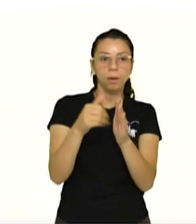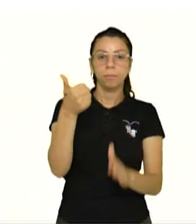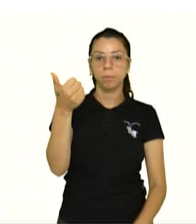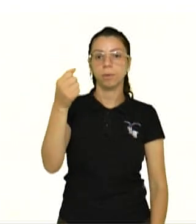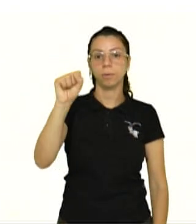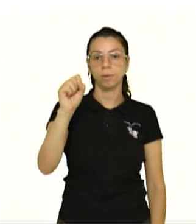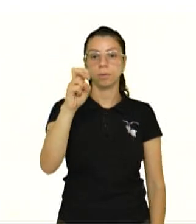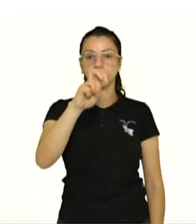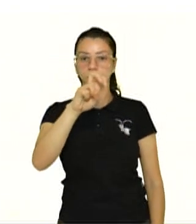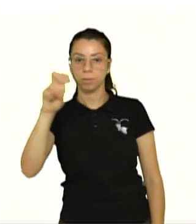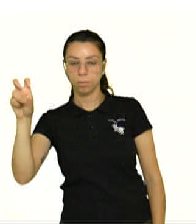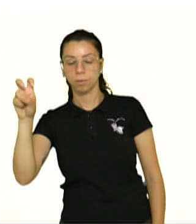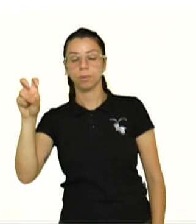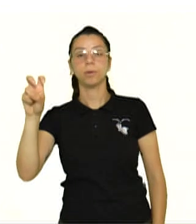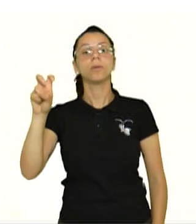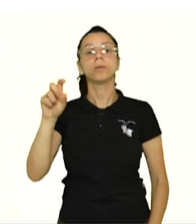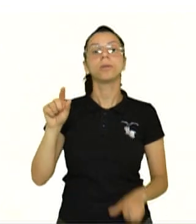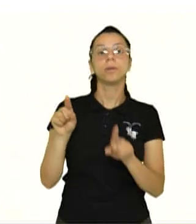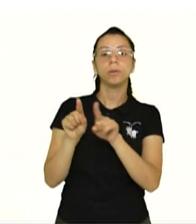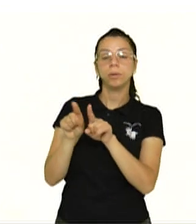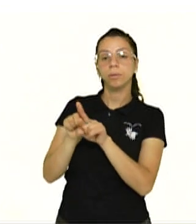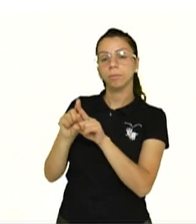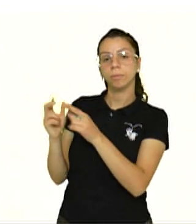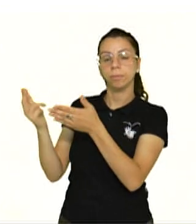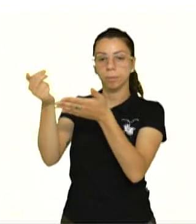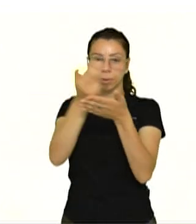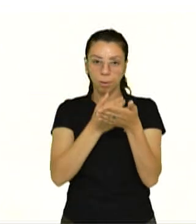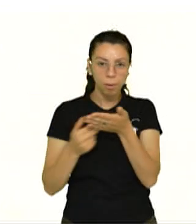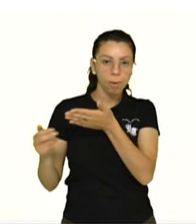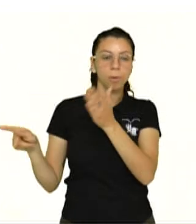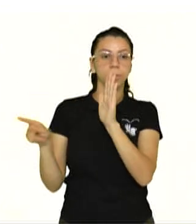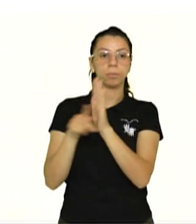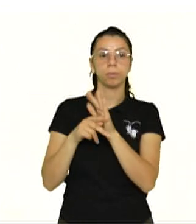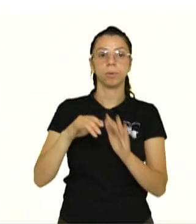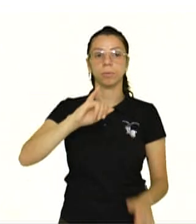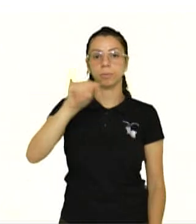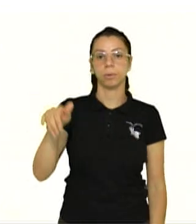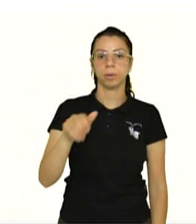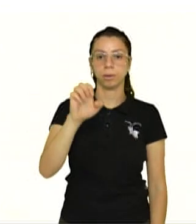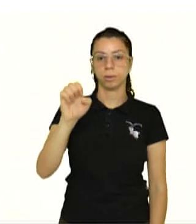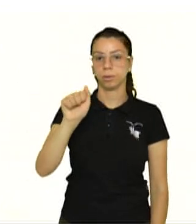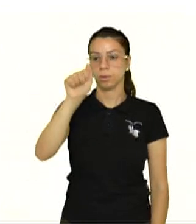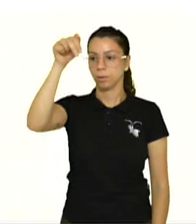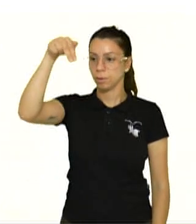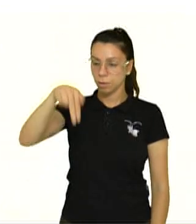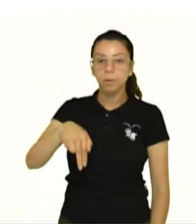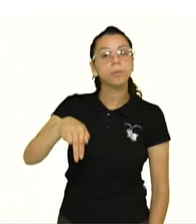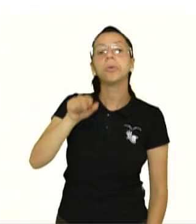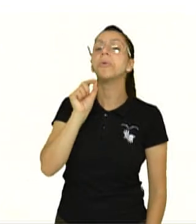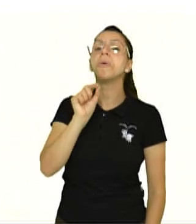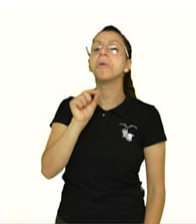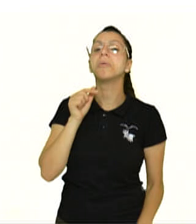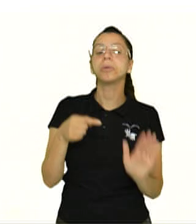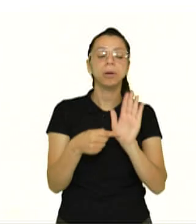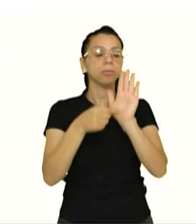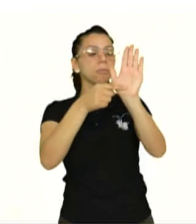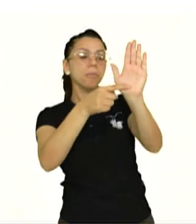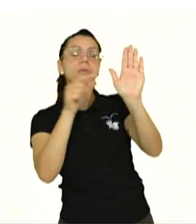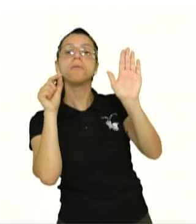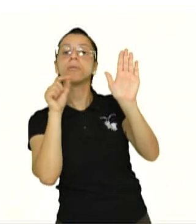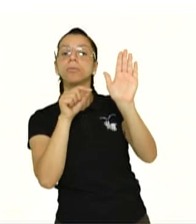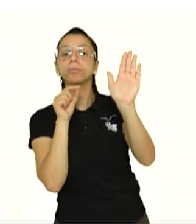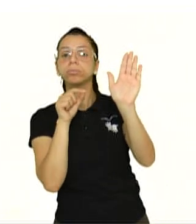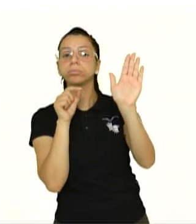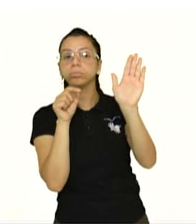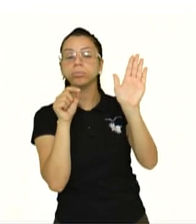de Jean-Désiré Gustave Courbet. Então, veja só o que essa obra retrata. O